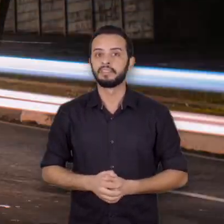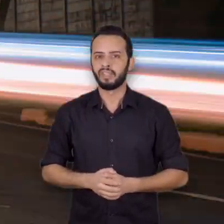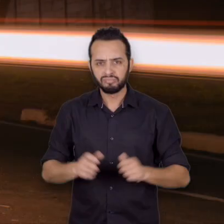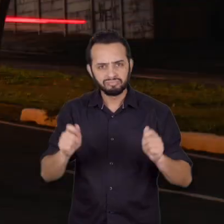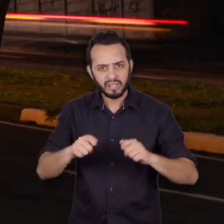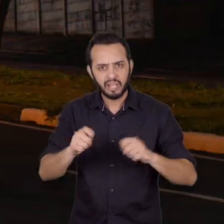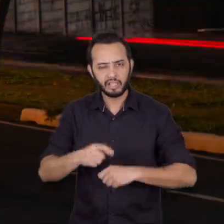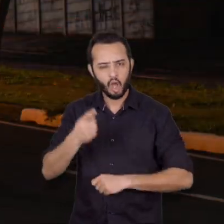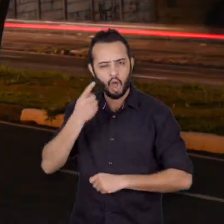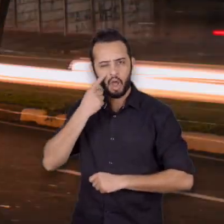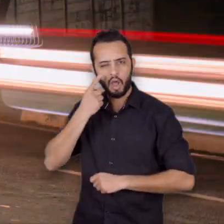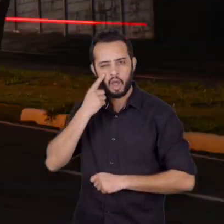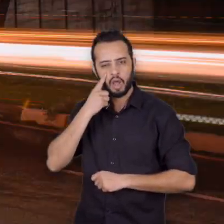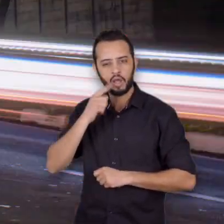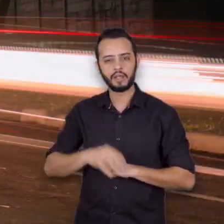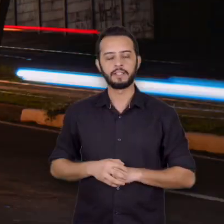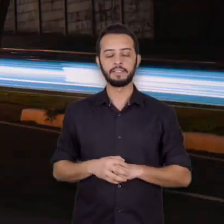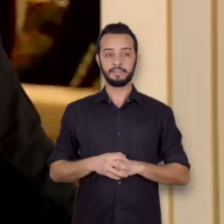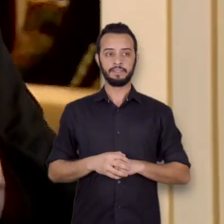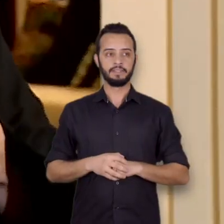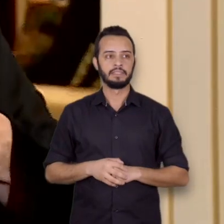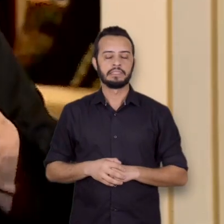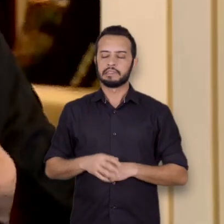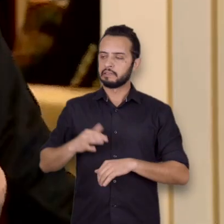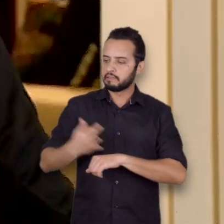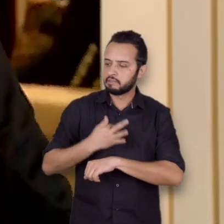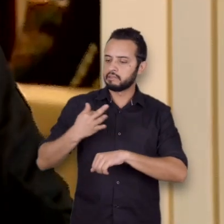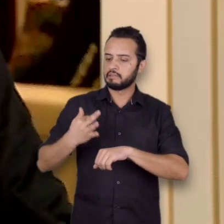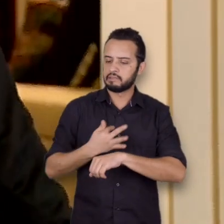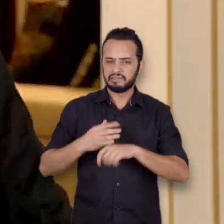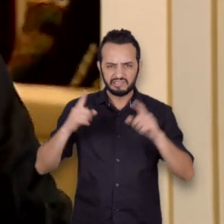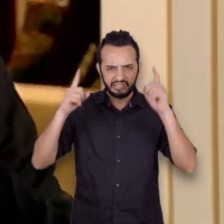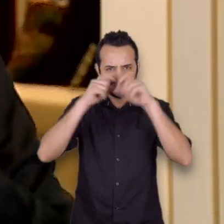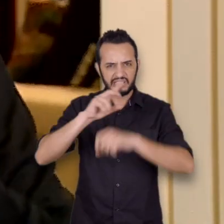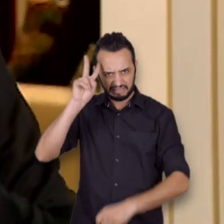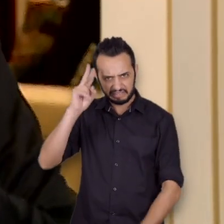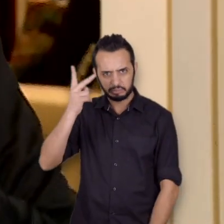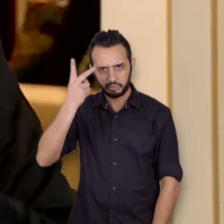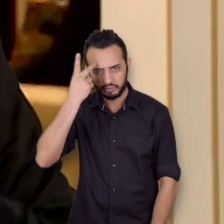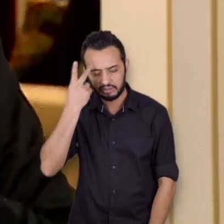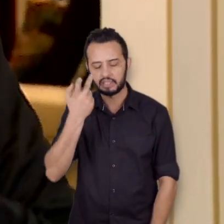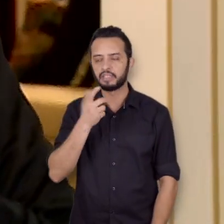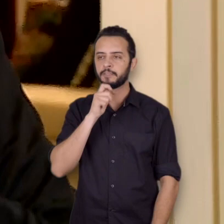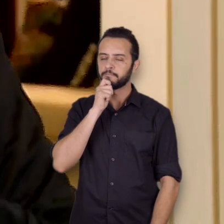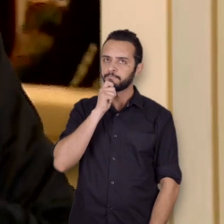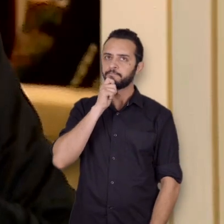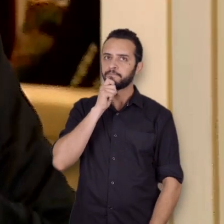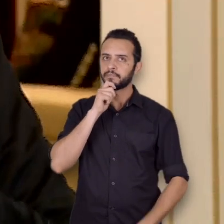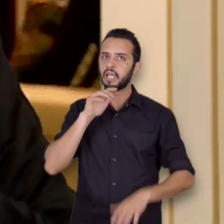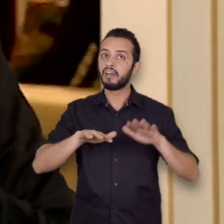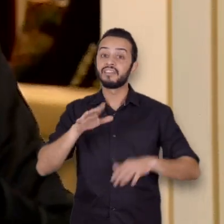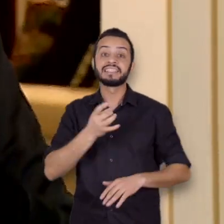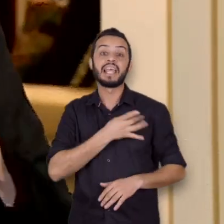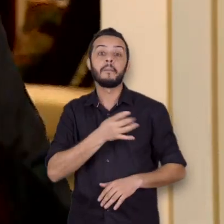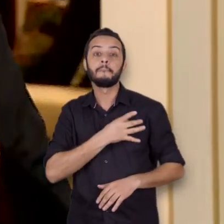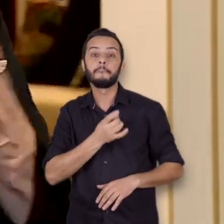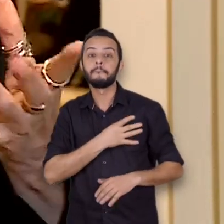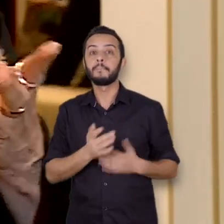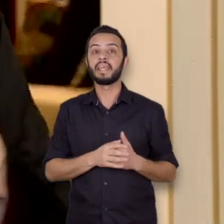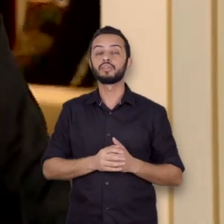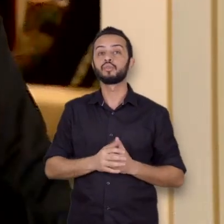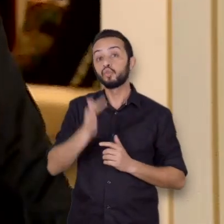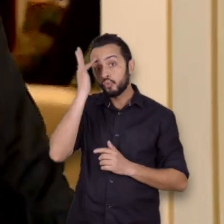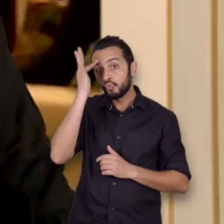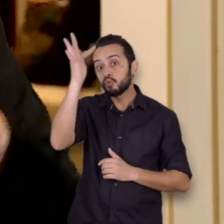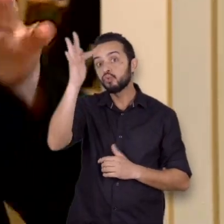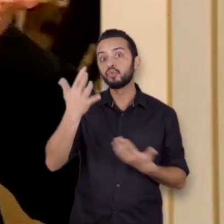Então vale a pena a gente ver que essa resistência em mudar talvez seja medo de